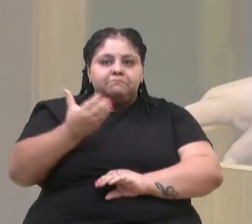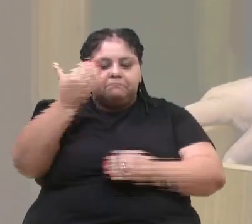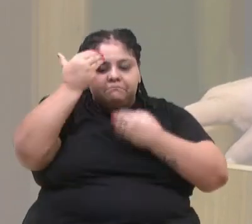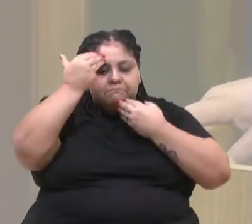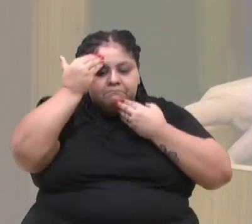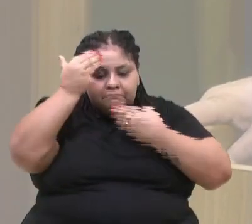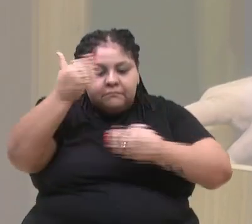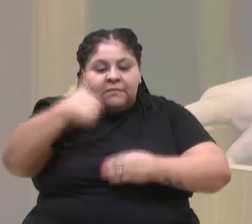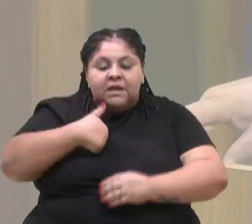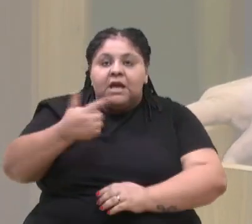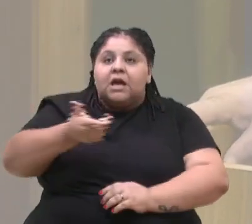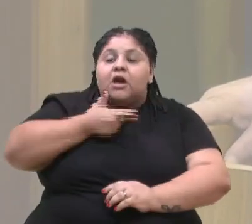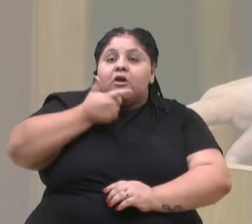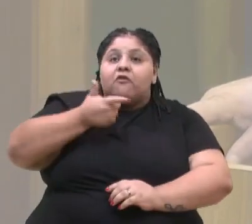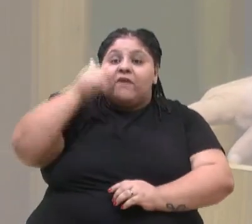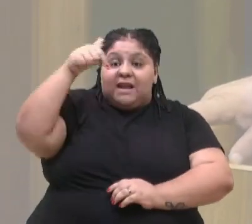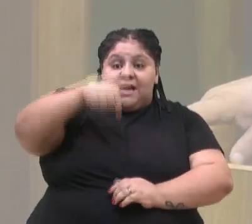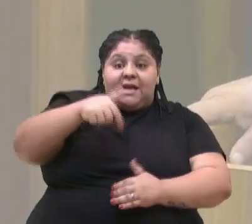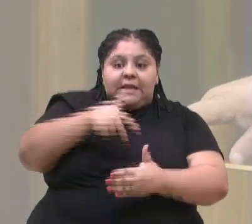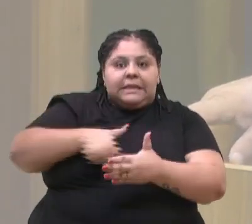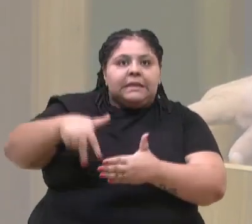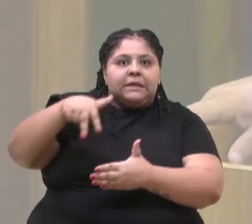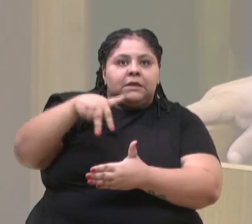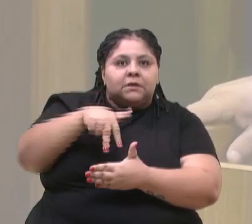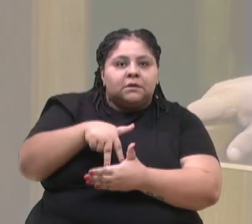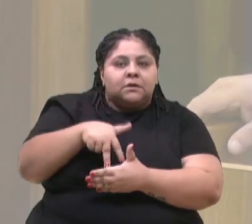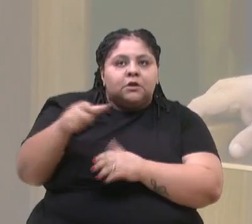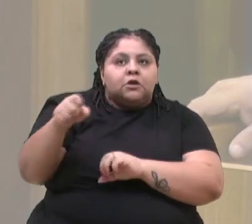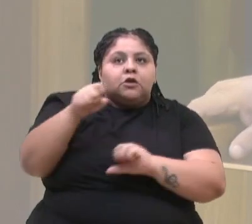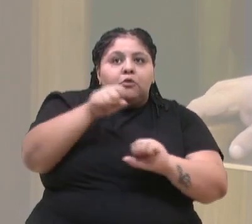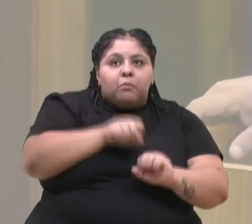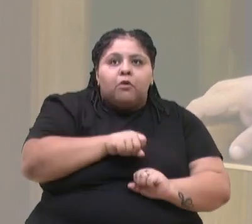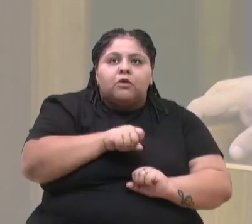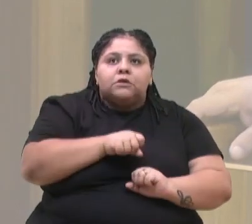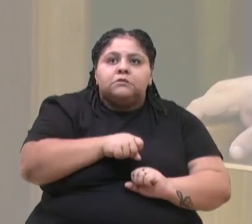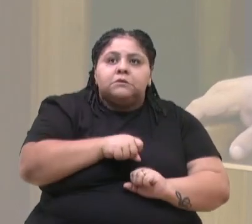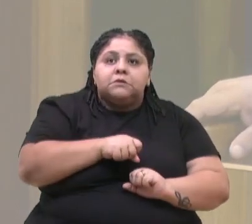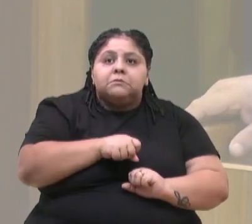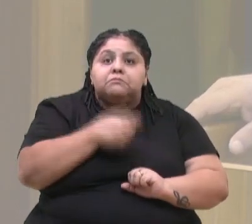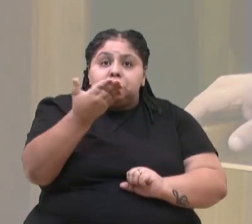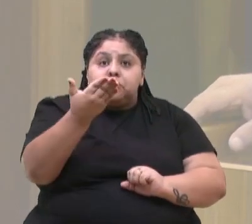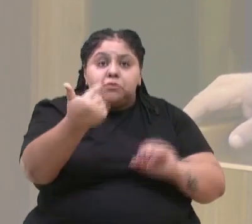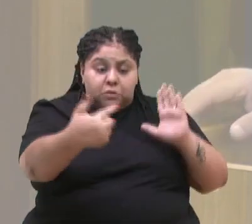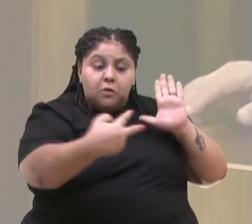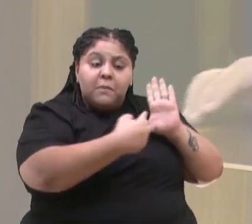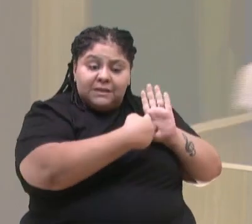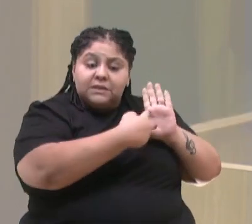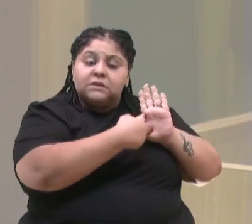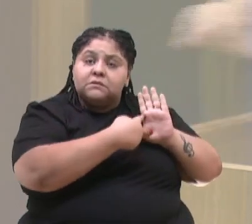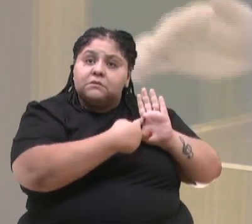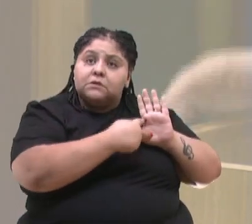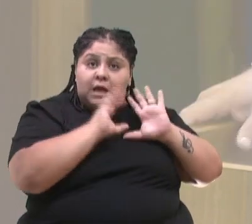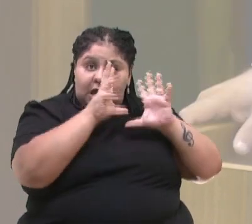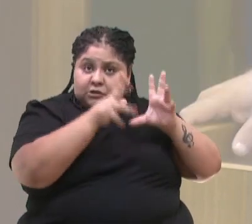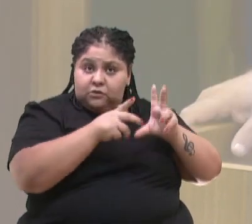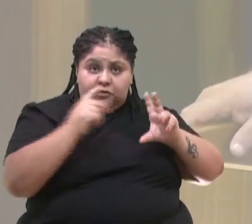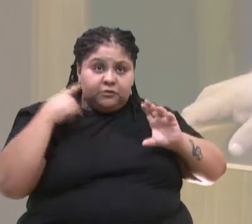algumas reivindicações aqui na tribuna, vereador Dil, que o senhor pôde e o senhor deu atenção. Quer dizer, o senhor deu atenção a